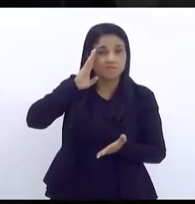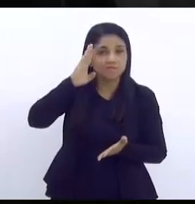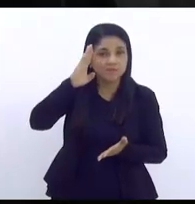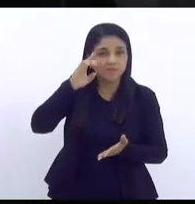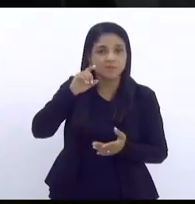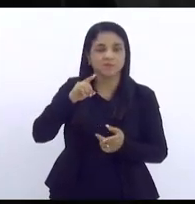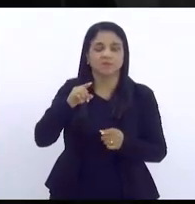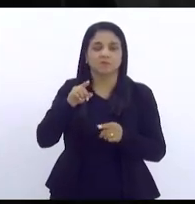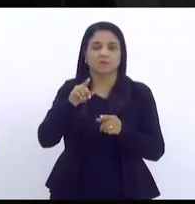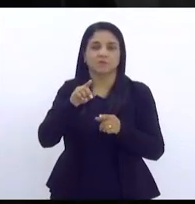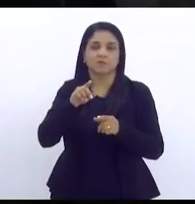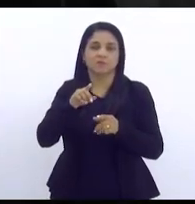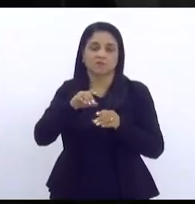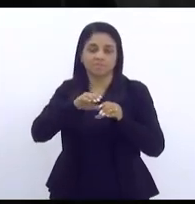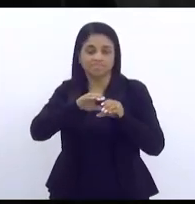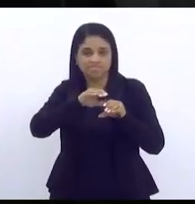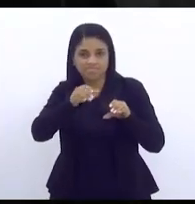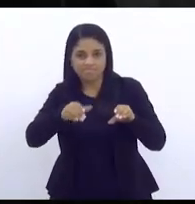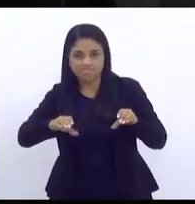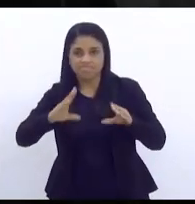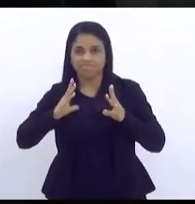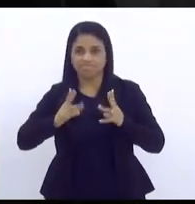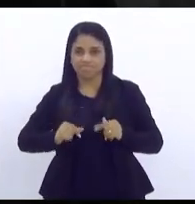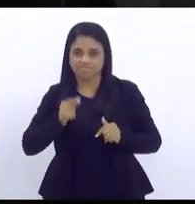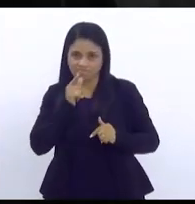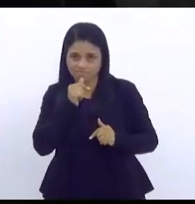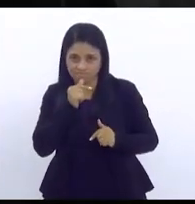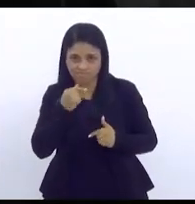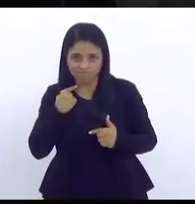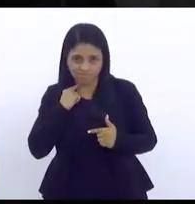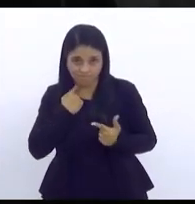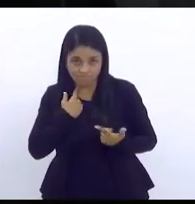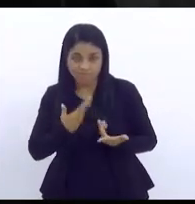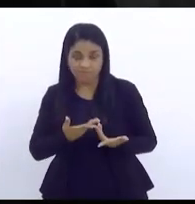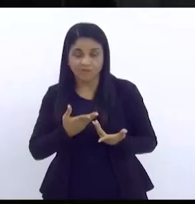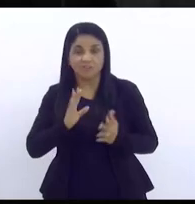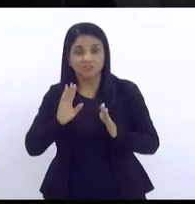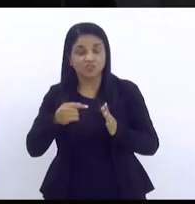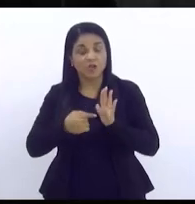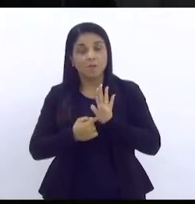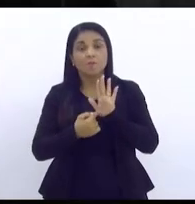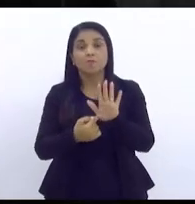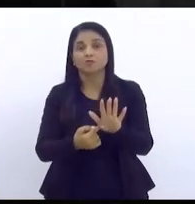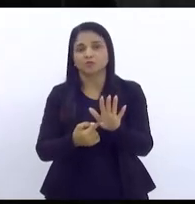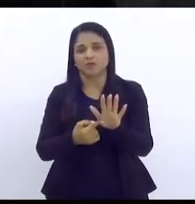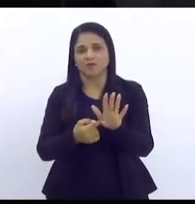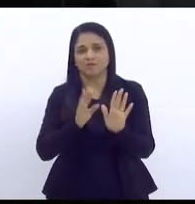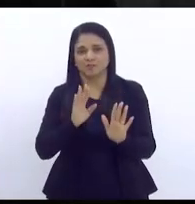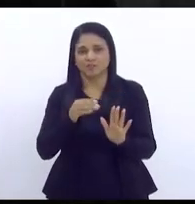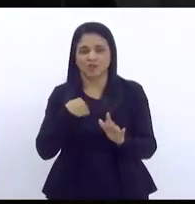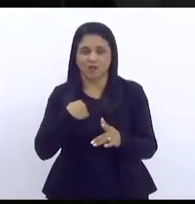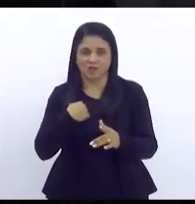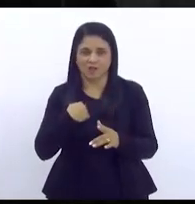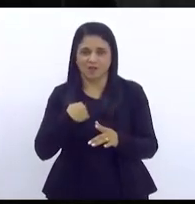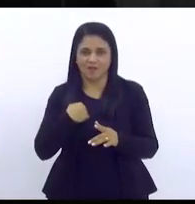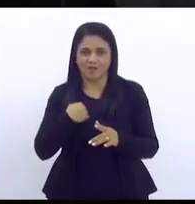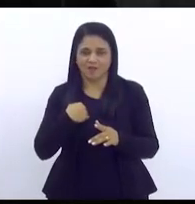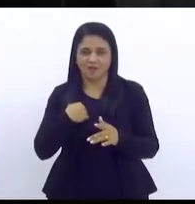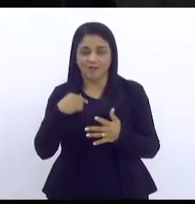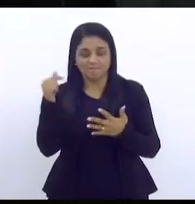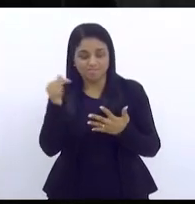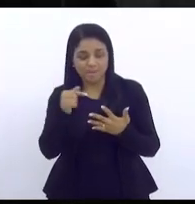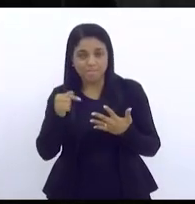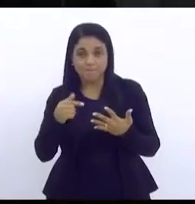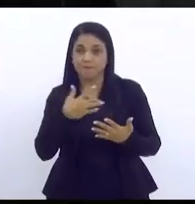universalização do saneamento porque os indicadores de saúde já apontavam nesse sentido então não foi colocado